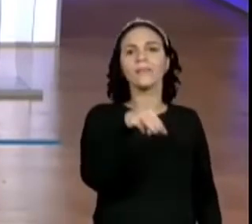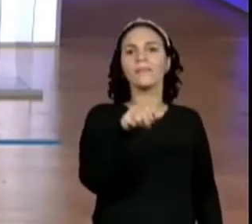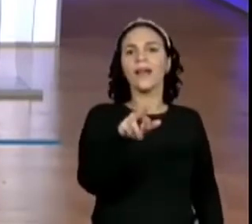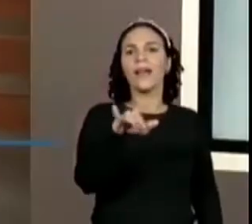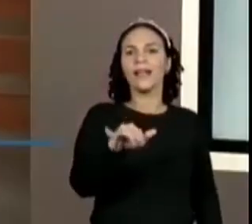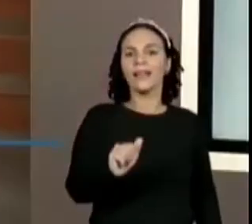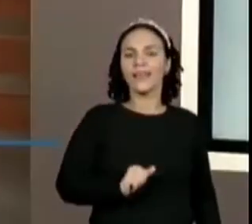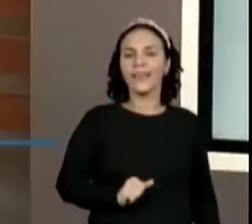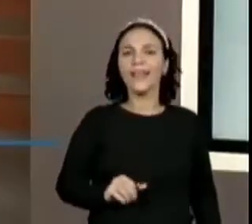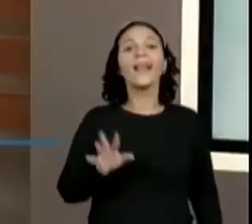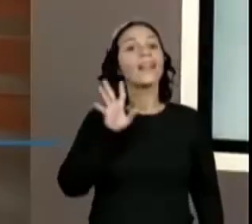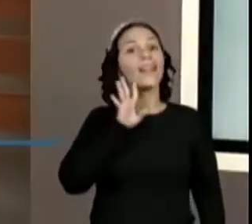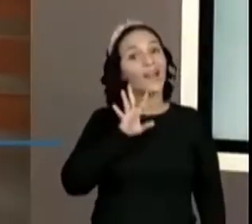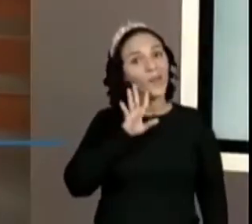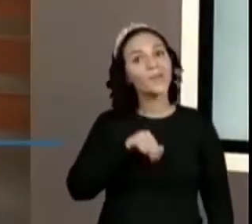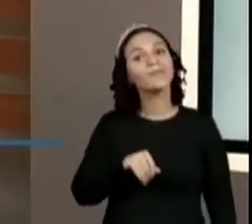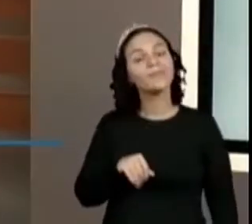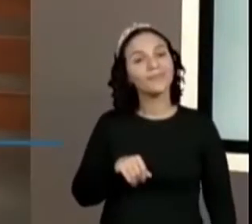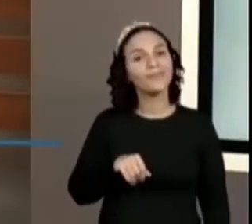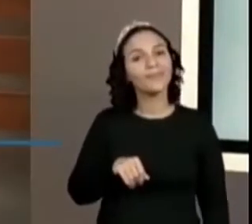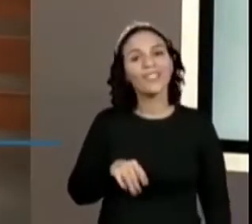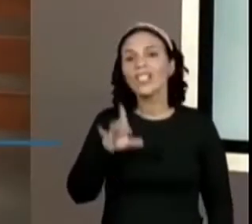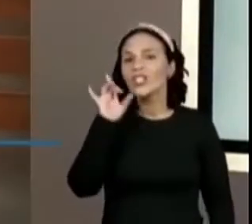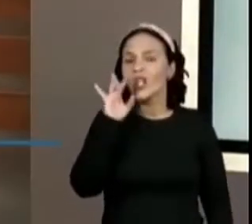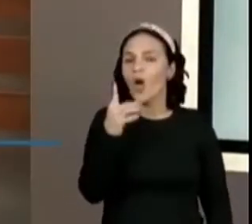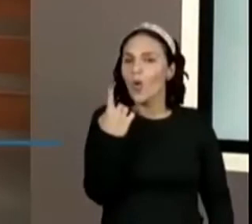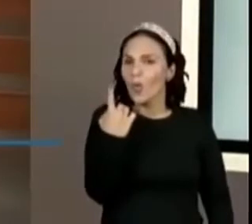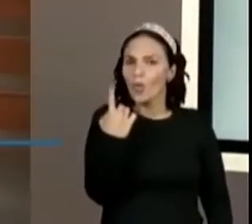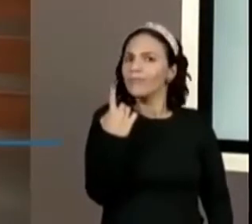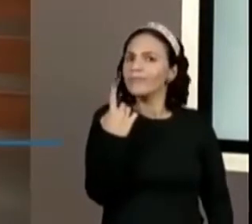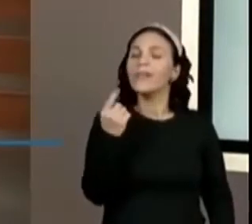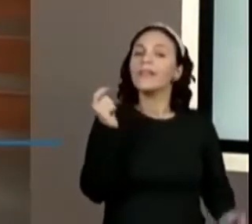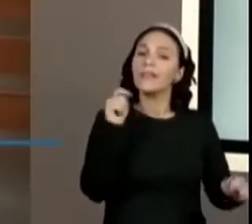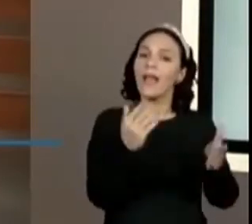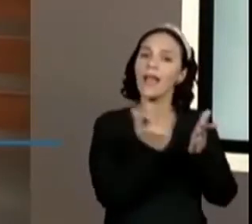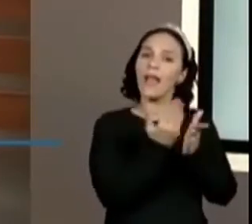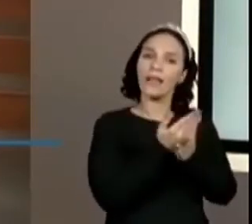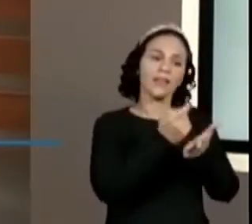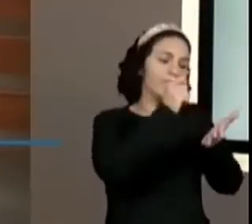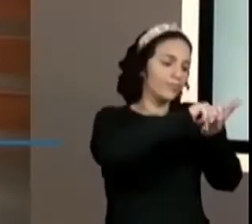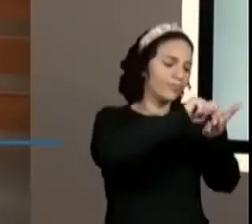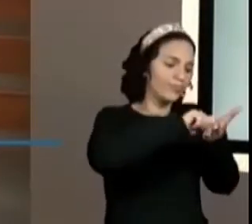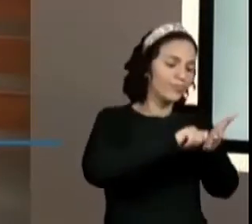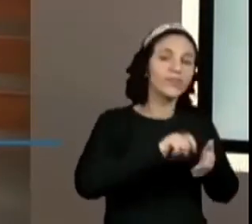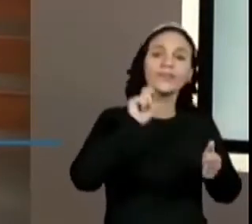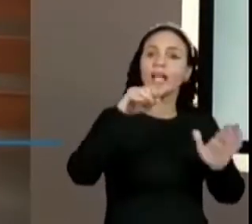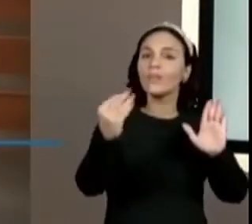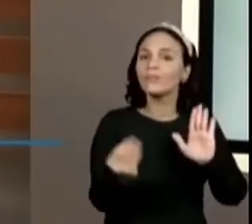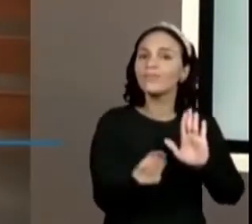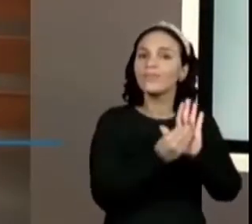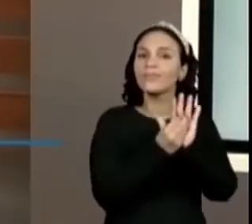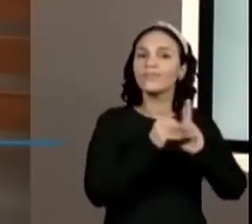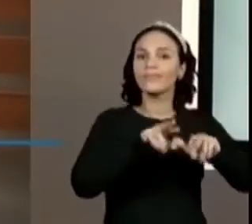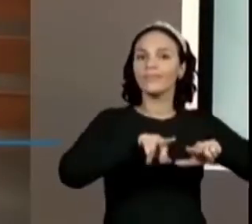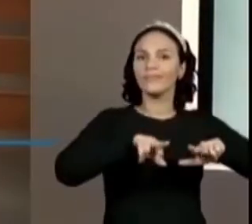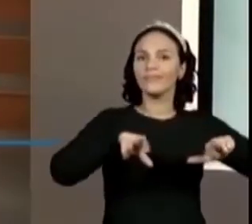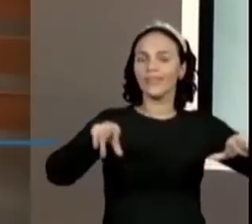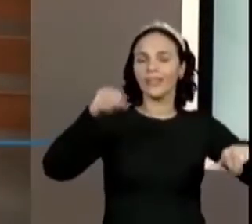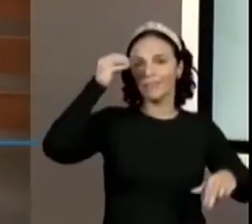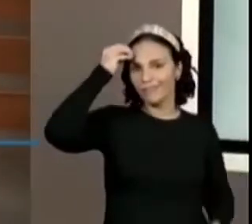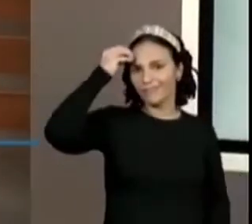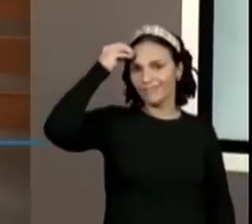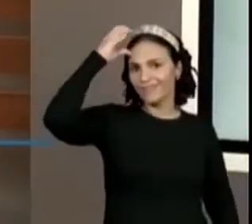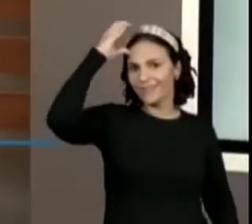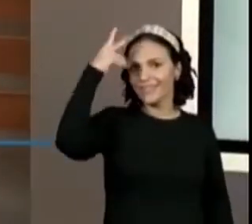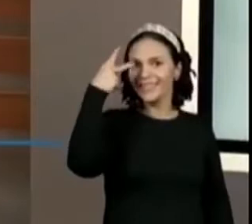eu acho que o mais gostoso da nossa aula é não ficar só nessa versão. Faz essa no caderno e no livro vai lá e põe outra versão. O repertório para o livro de vocês